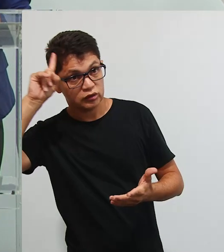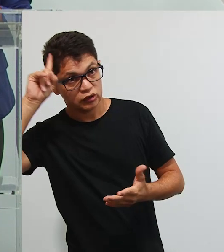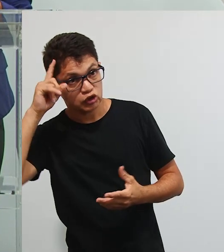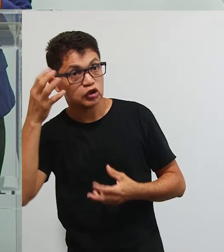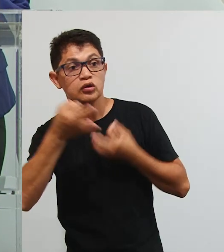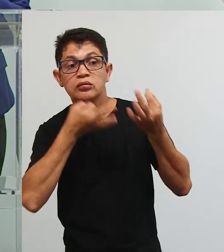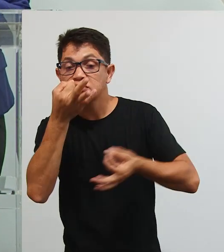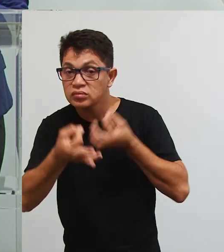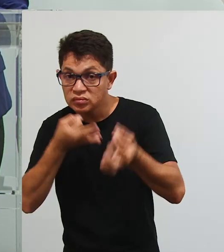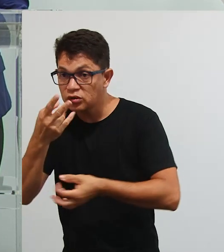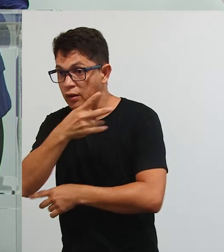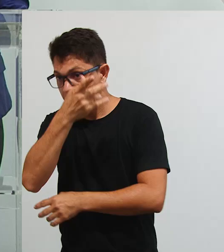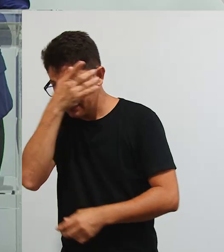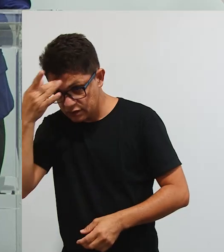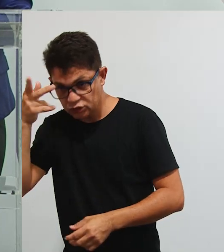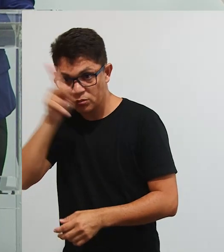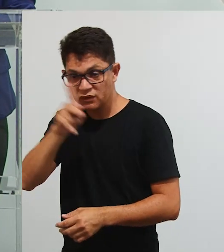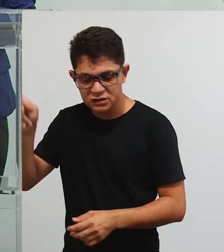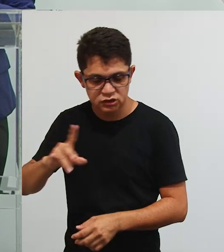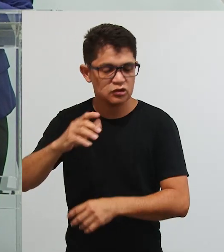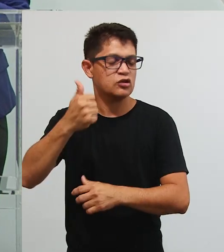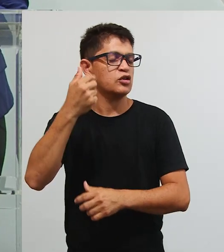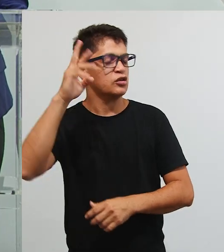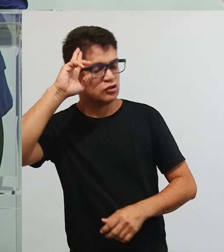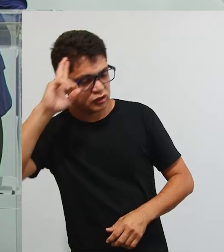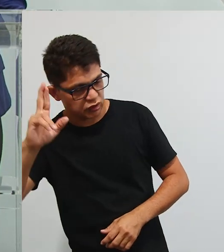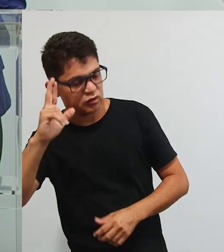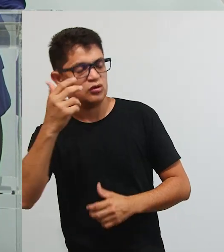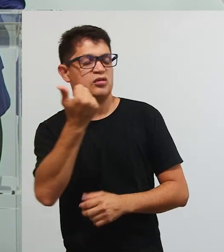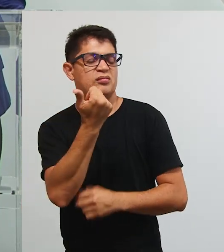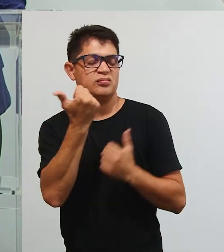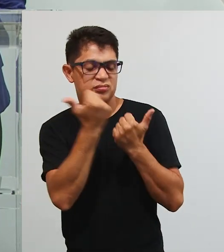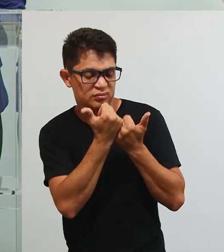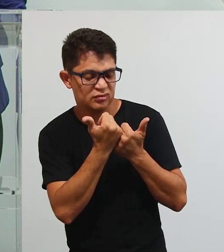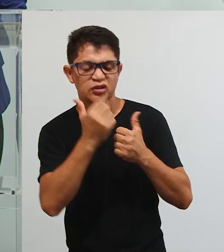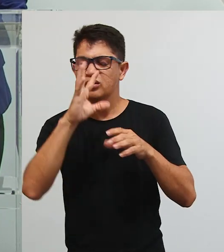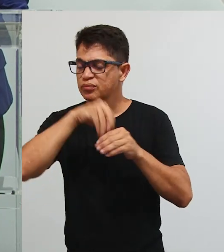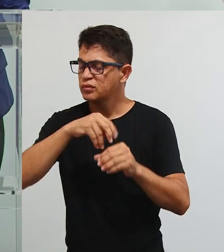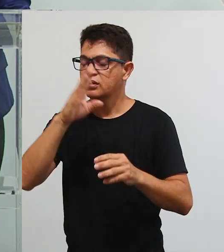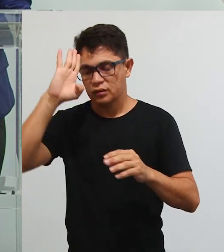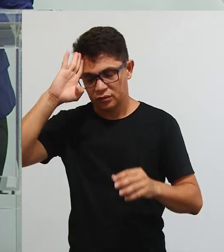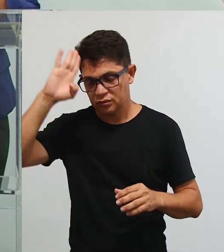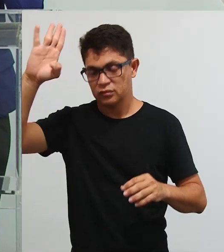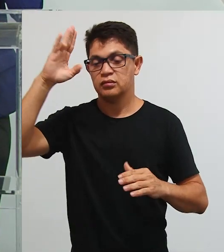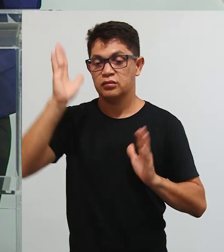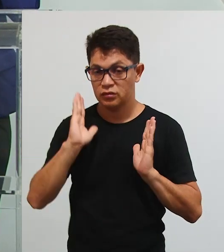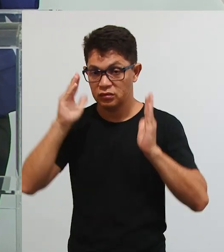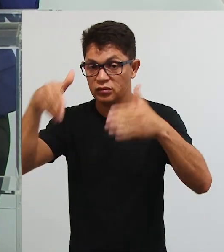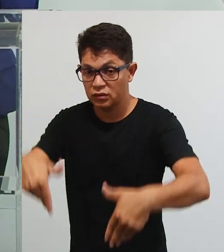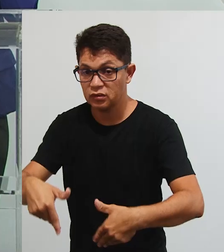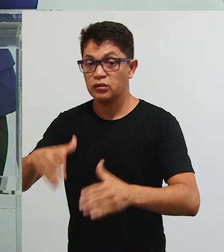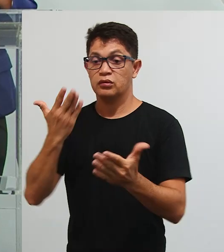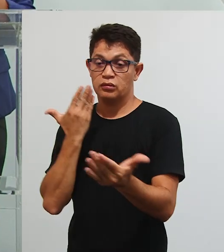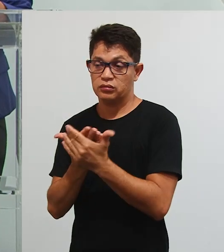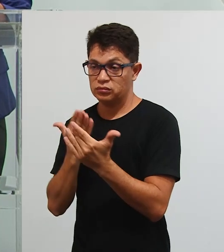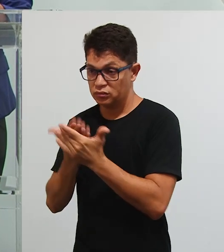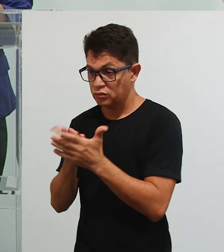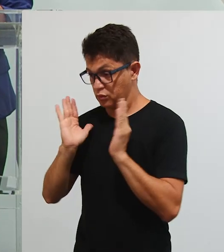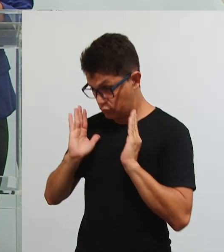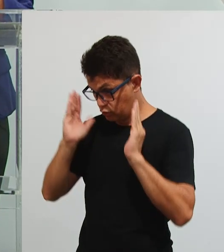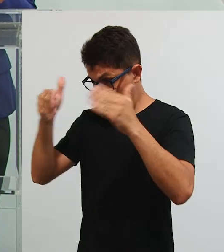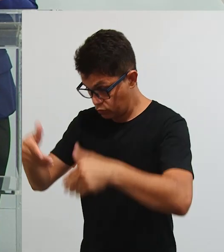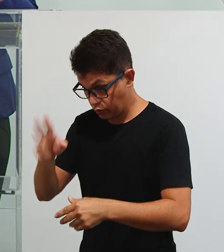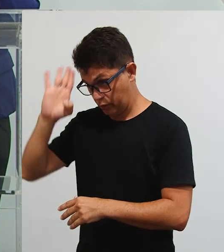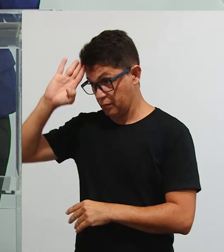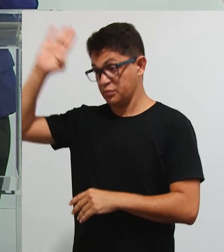trazendo sempre a ideia do consenso, do que a gente pode fazer de melhor, principalmente tendo em foco sempre o